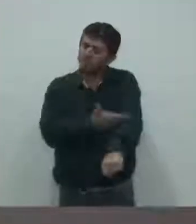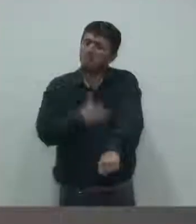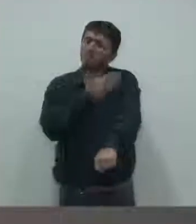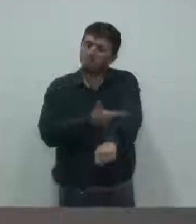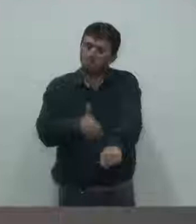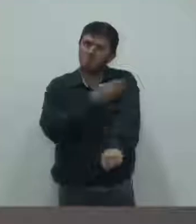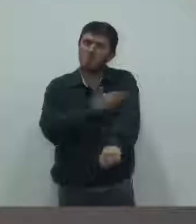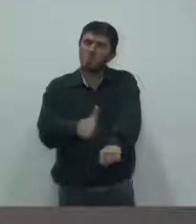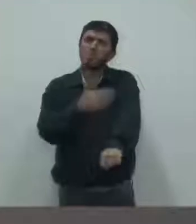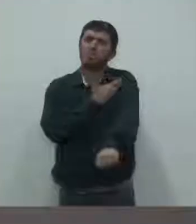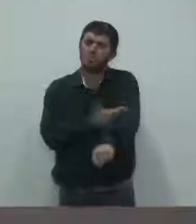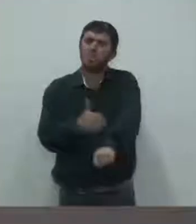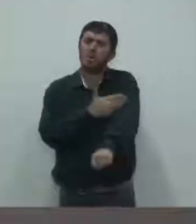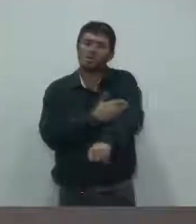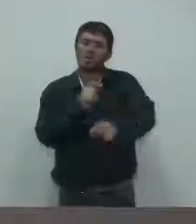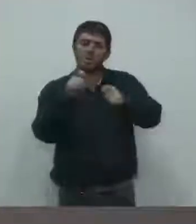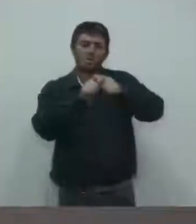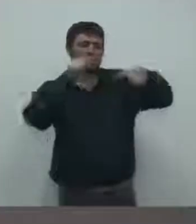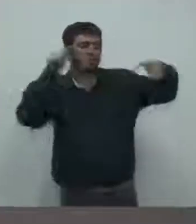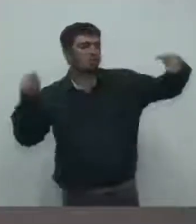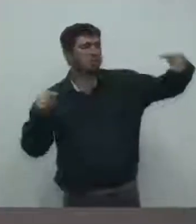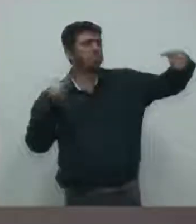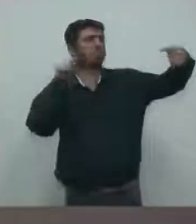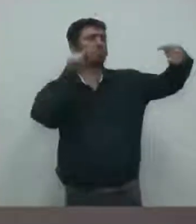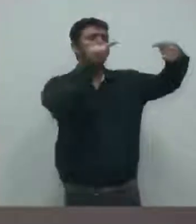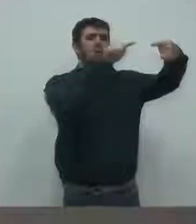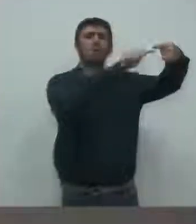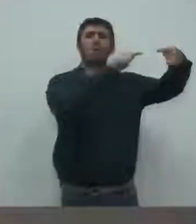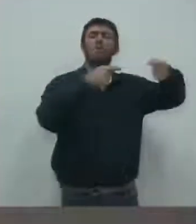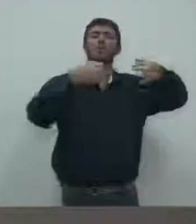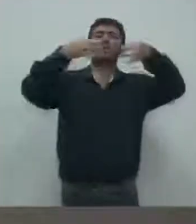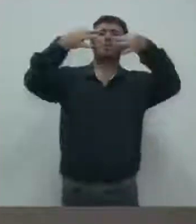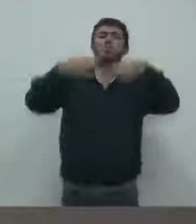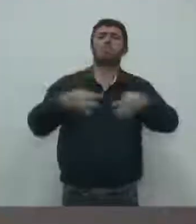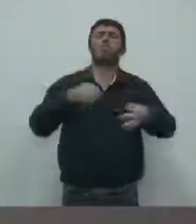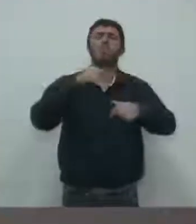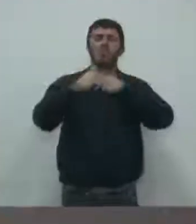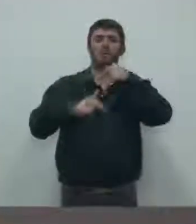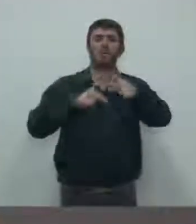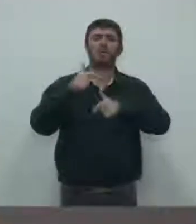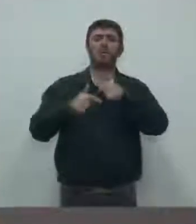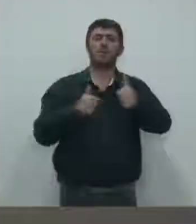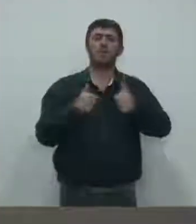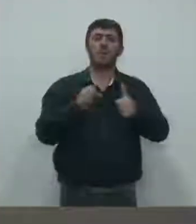ter uma excelência positiva, se a gente tiver um hábito positivo. Ou uma excelência não